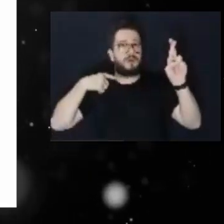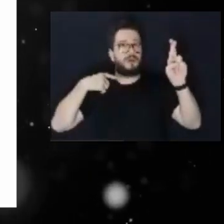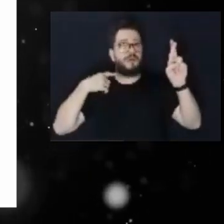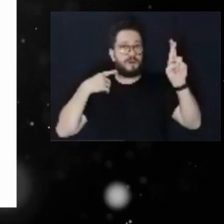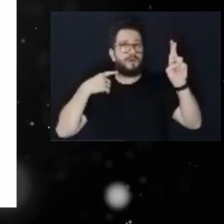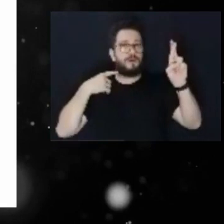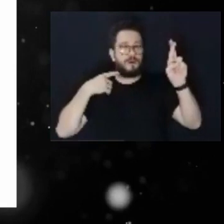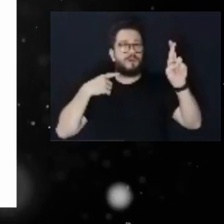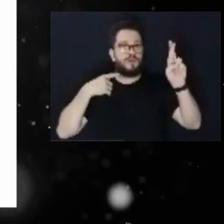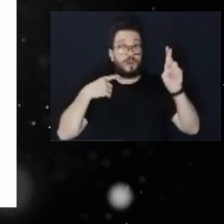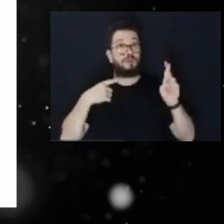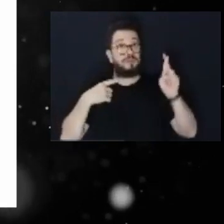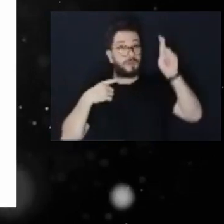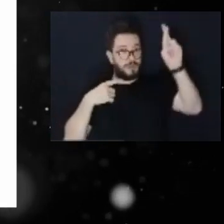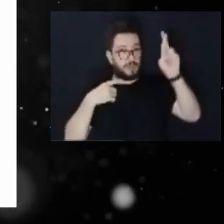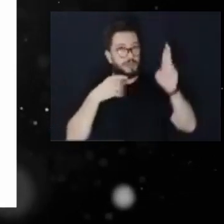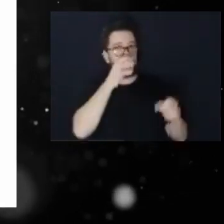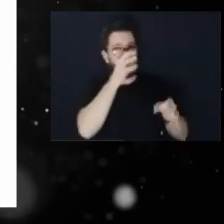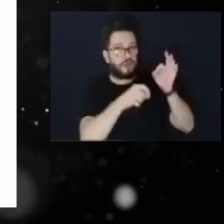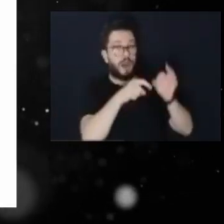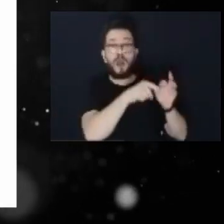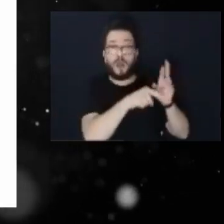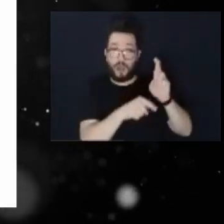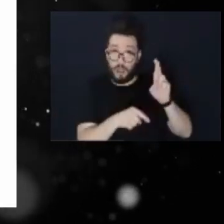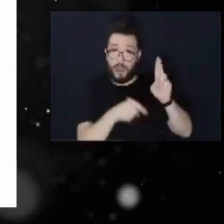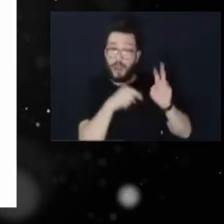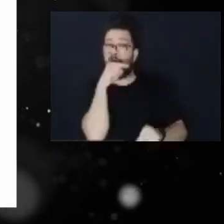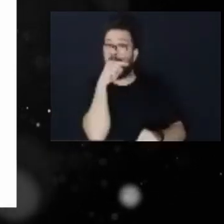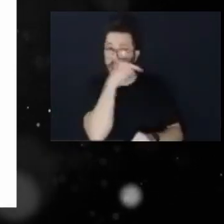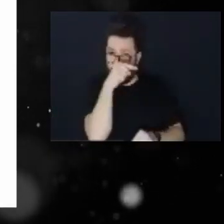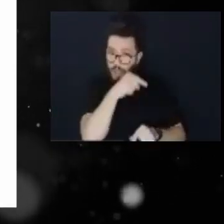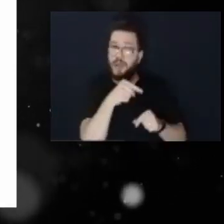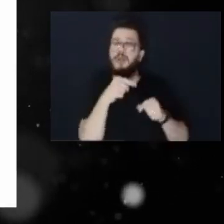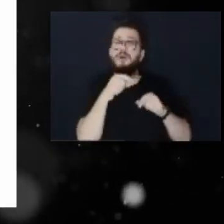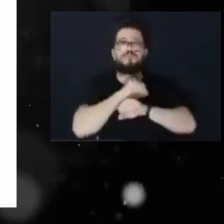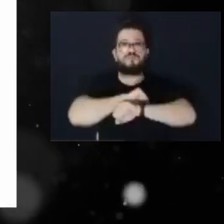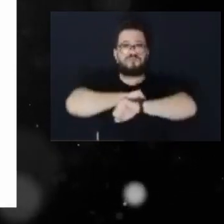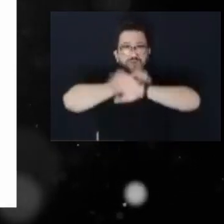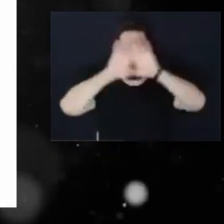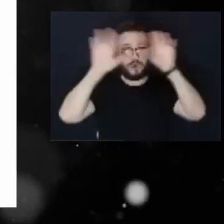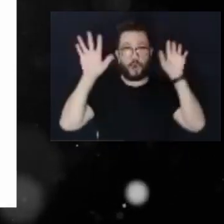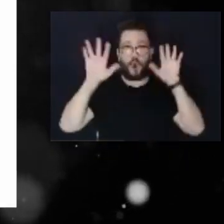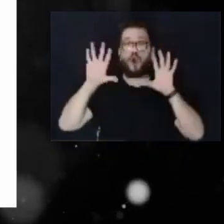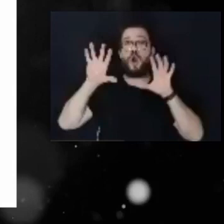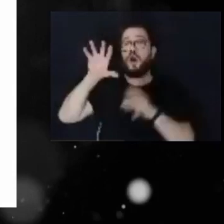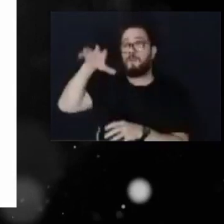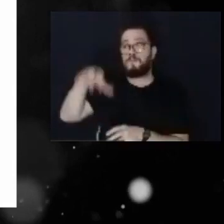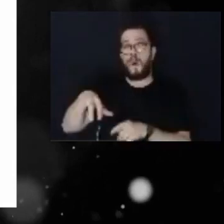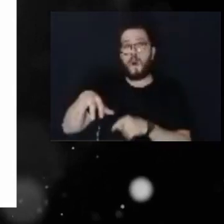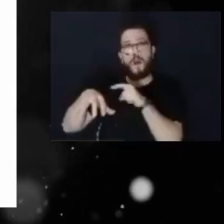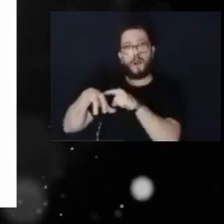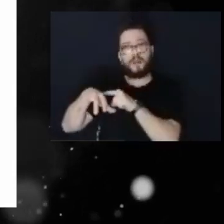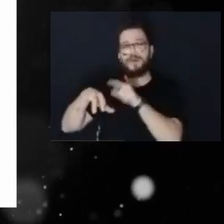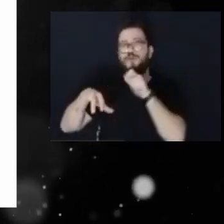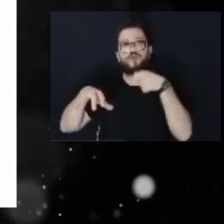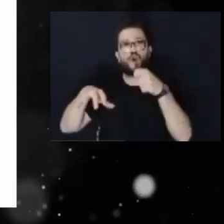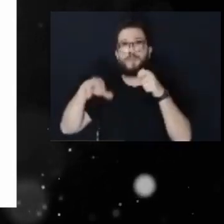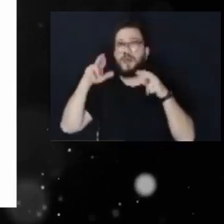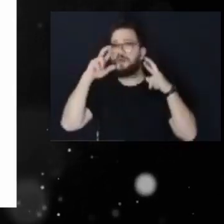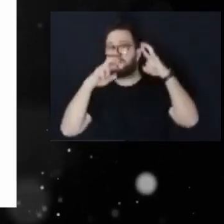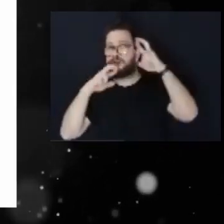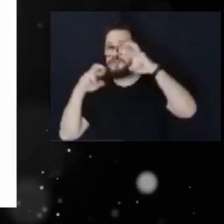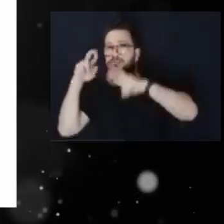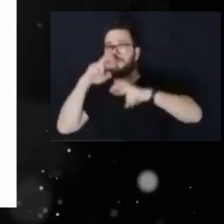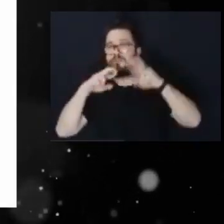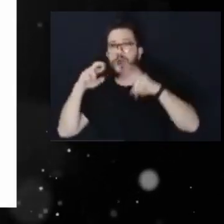de Manaus, admitiu que a Fundação de Vigilância Sanitária do Estado do Amazonas lhe disse que o retorno